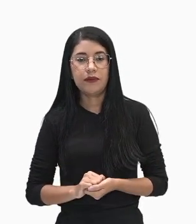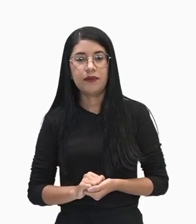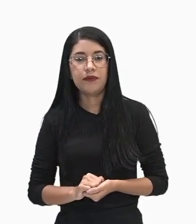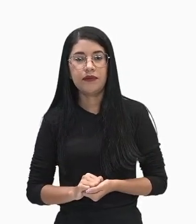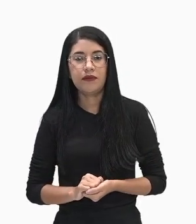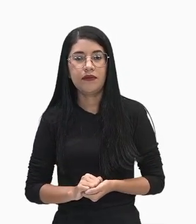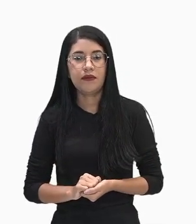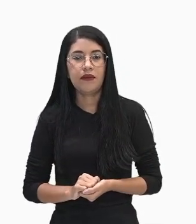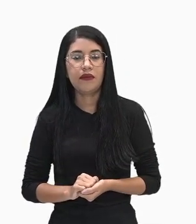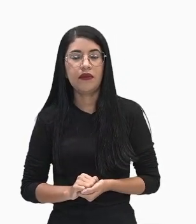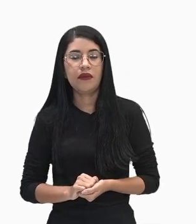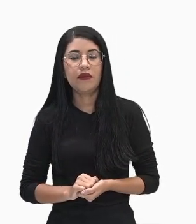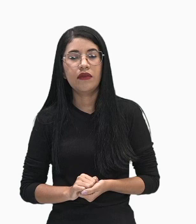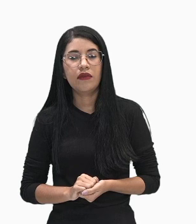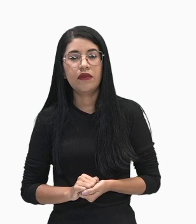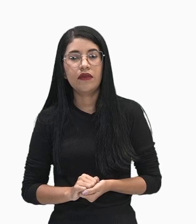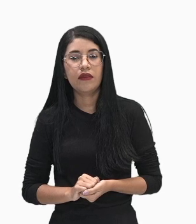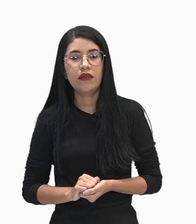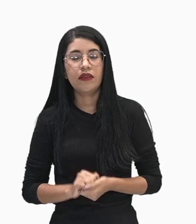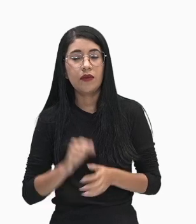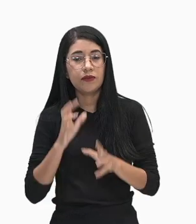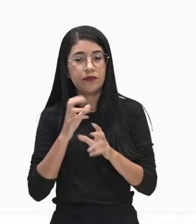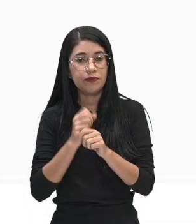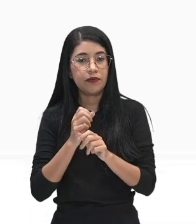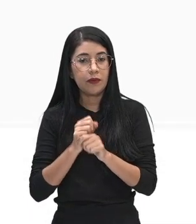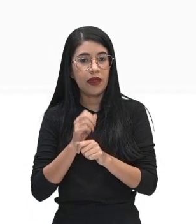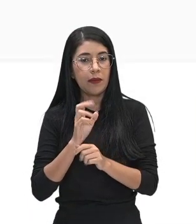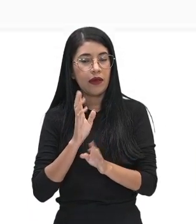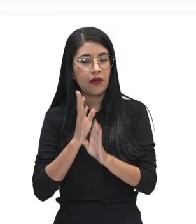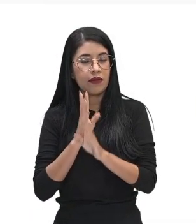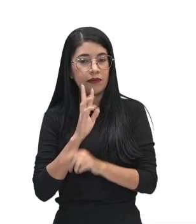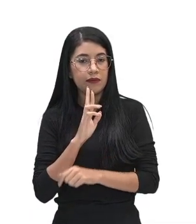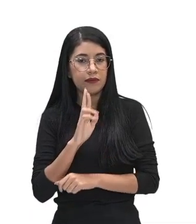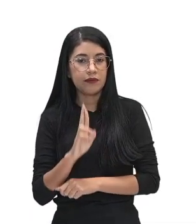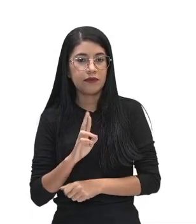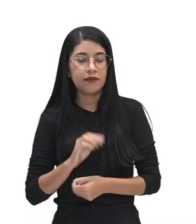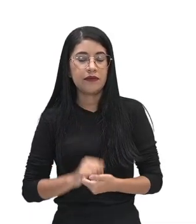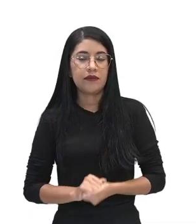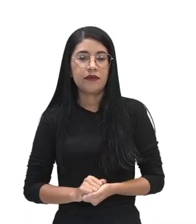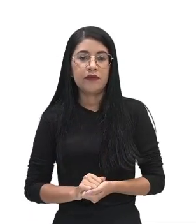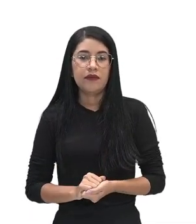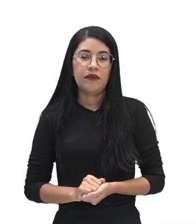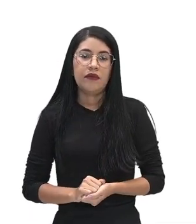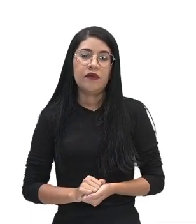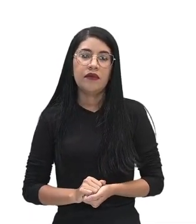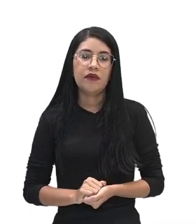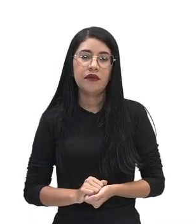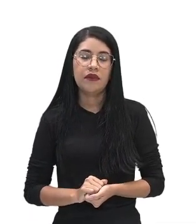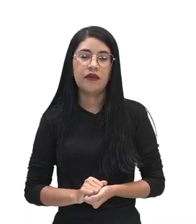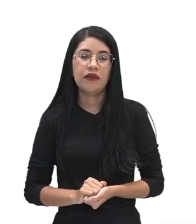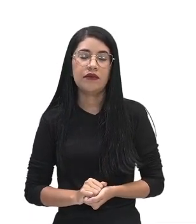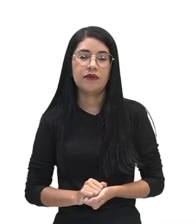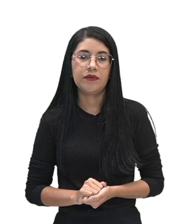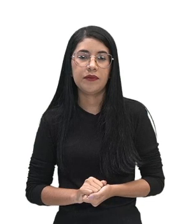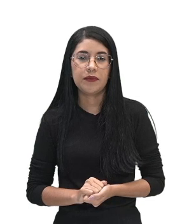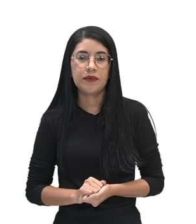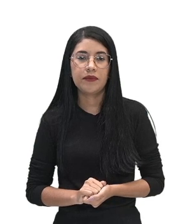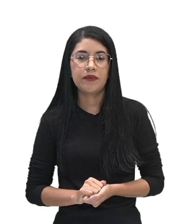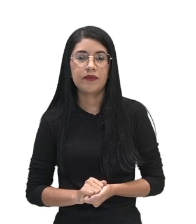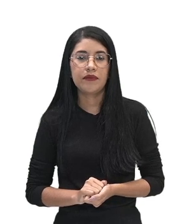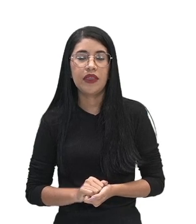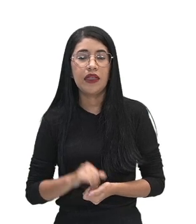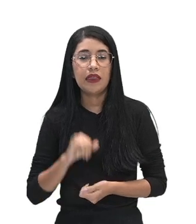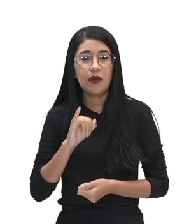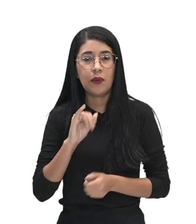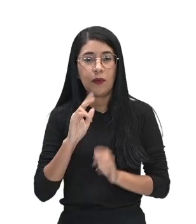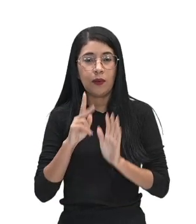20 segundos. E é isso que a gente vai fazer para que a gente possa, então, resolver o nosso primeiro exemplo. A intensidade da